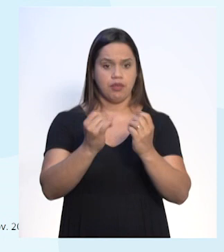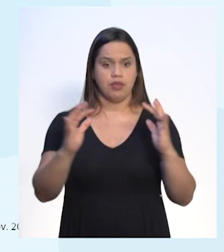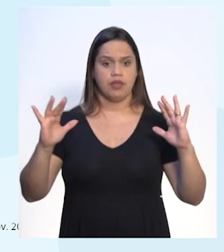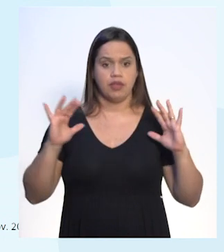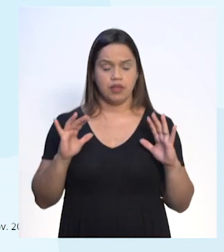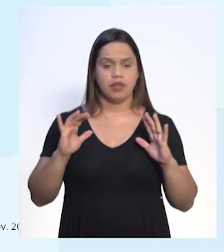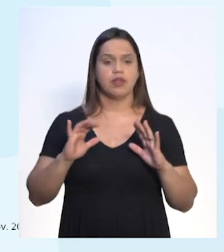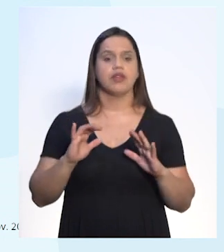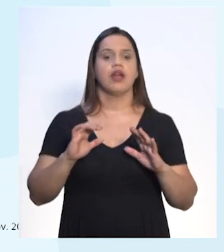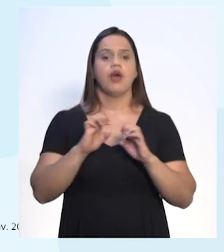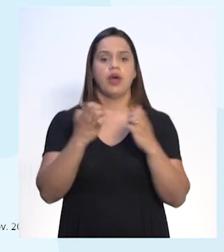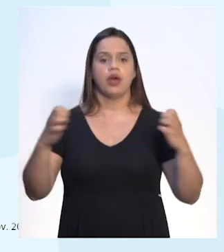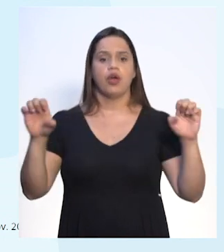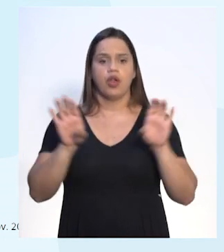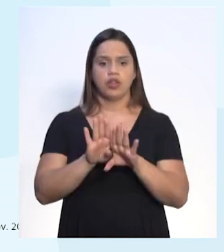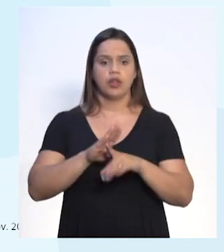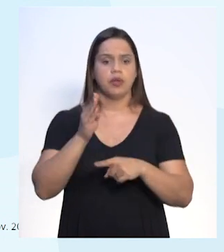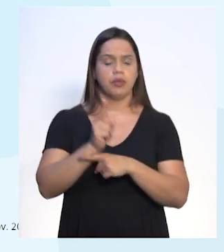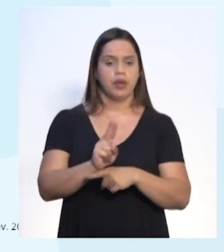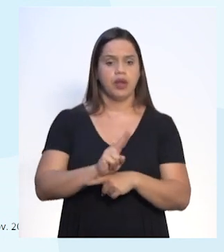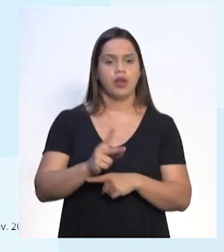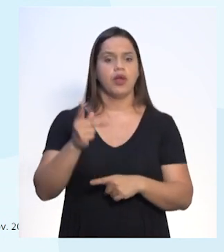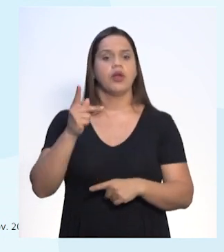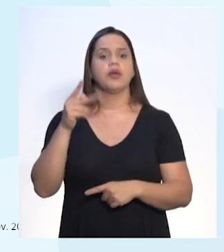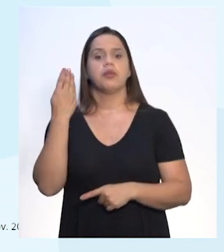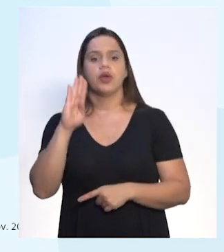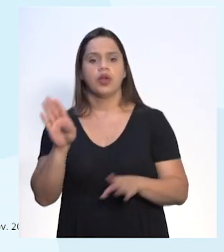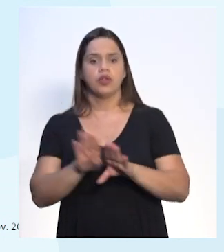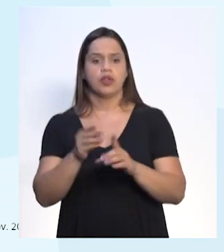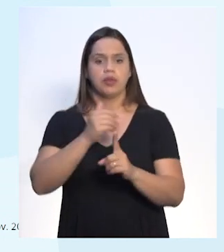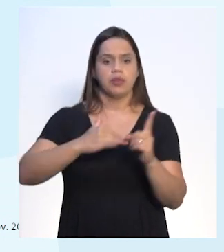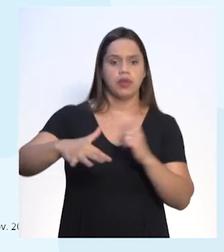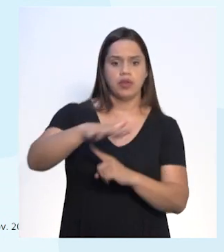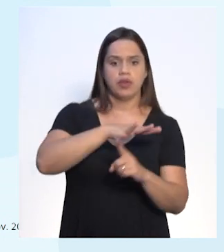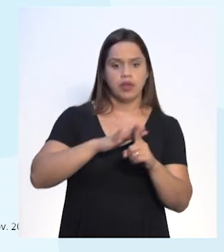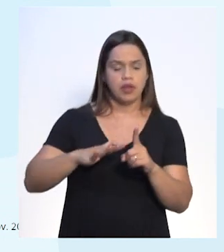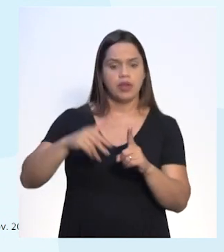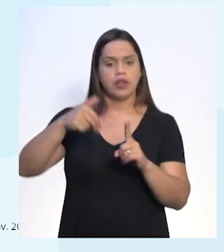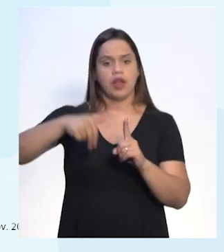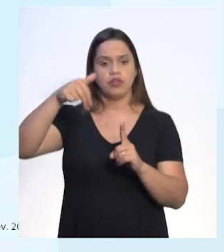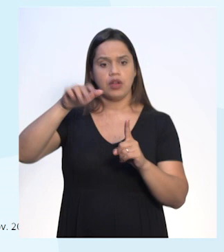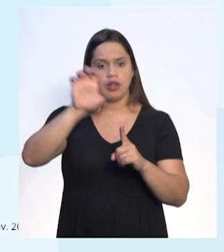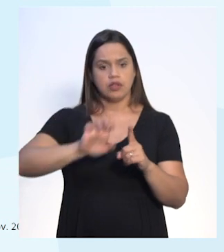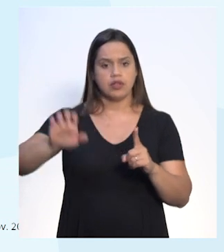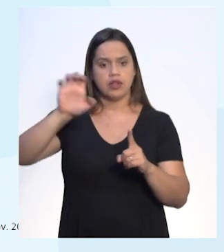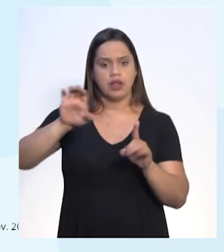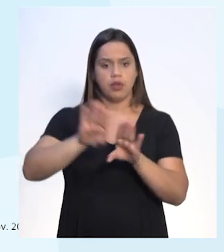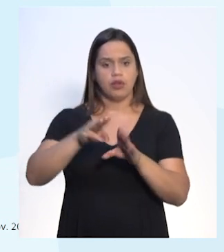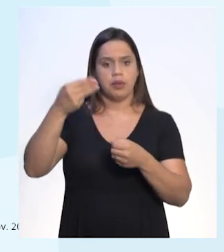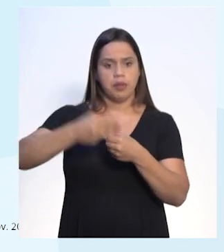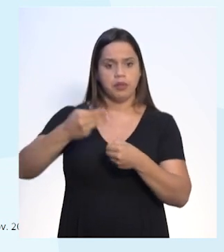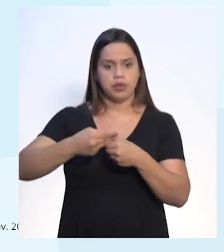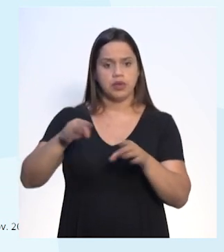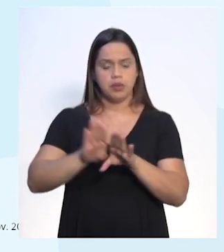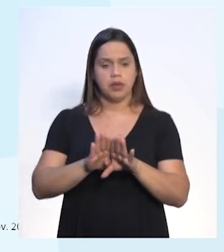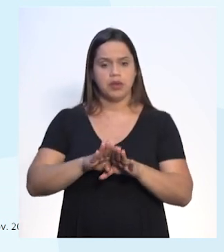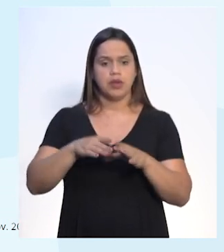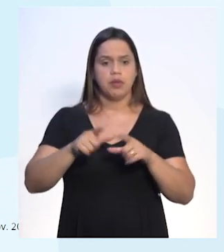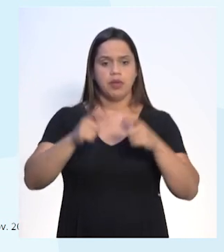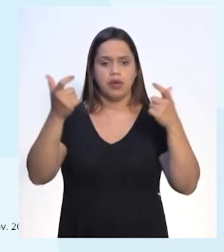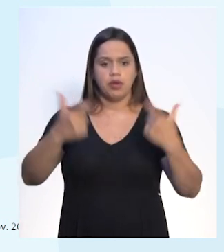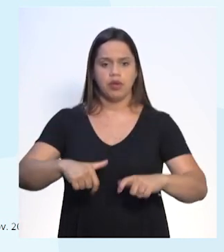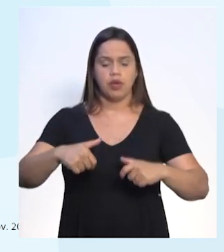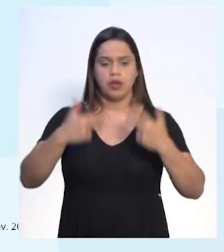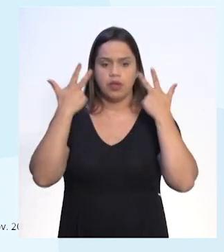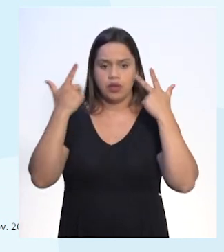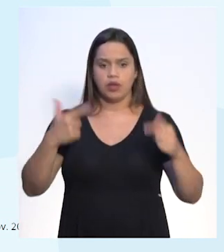reserva biológica, parque nacional, parque estadual e parque natural municipal, monumento natural e refúgio de